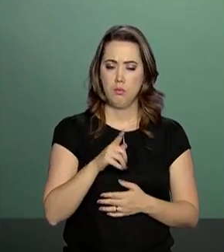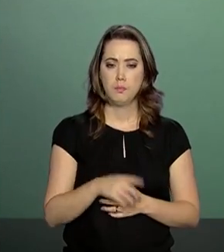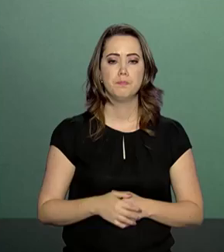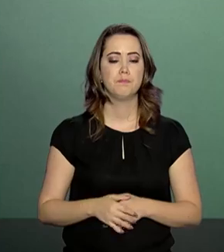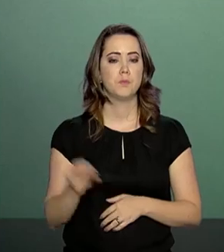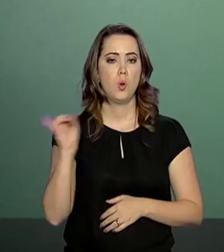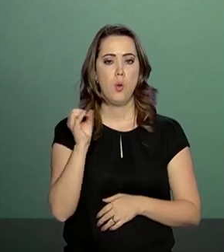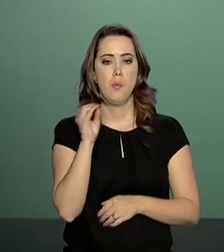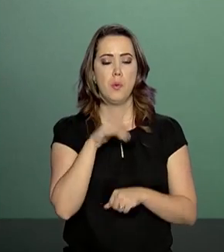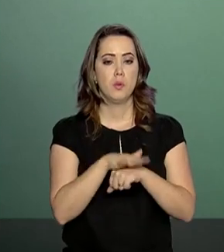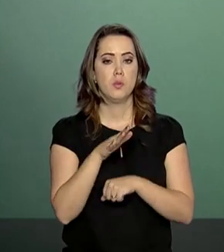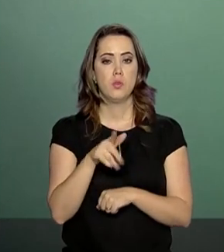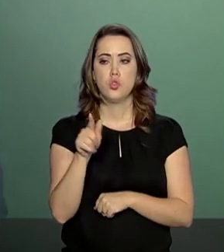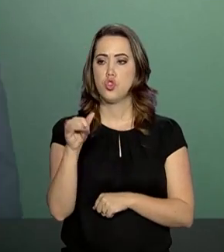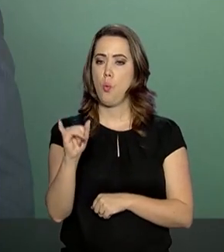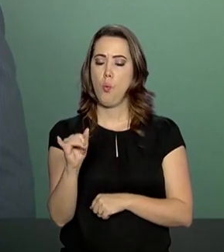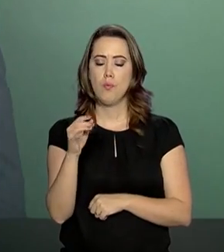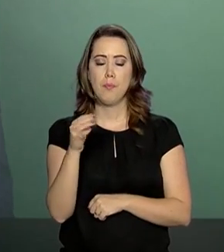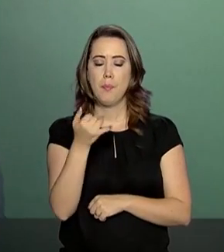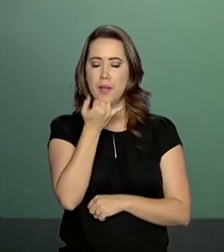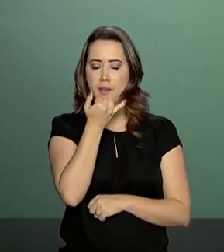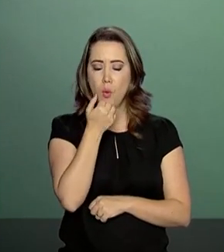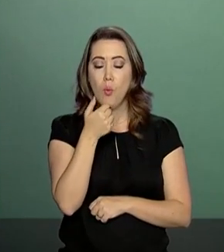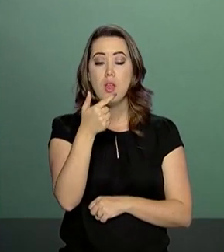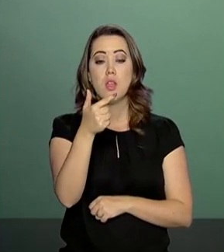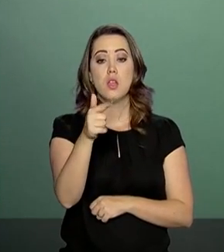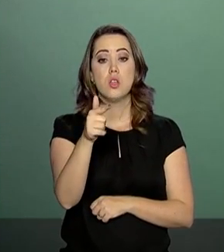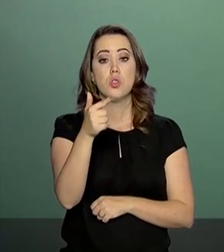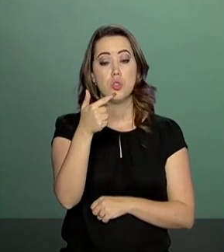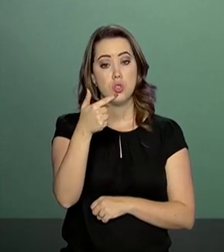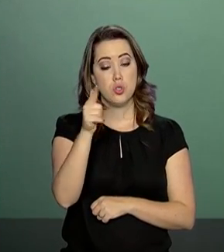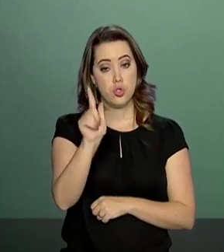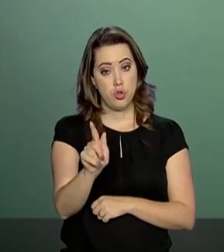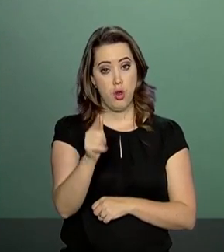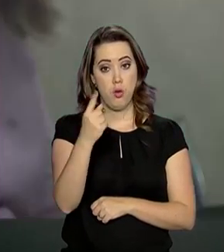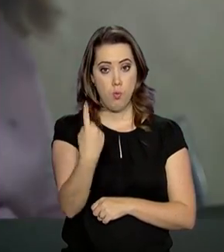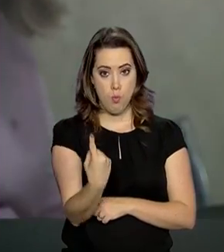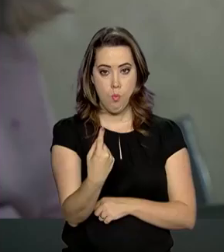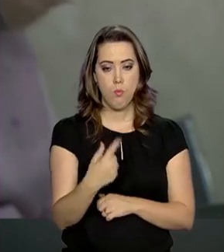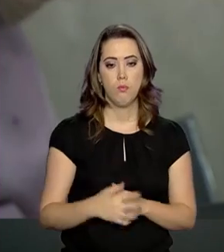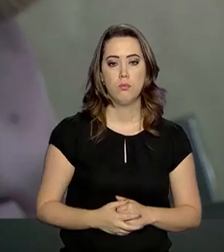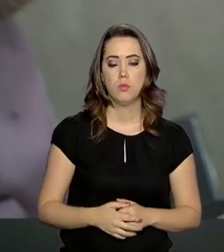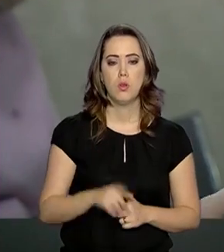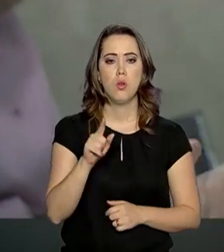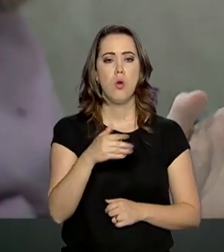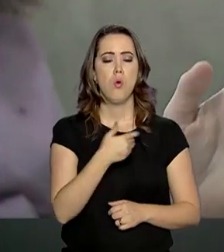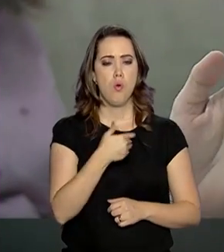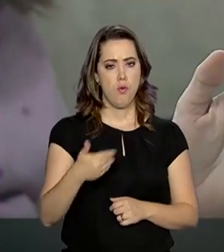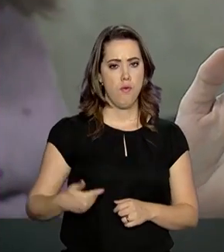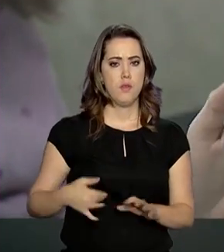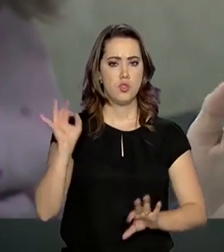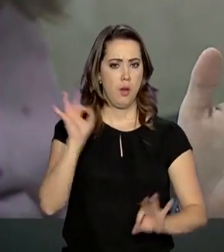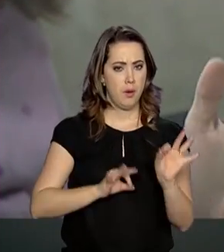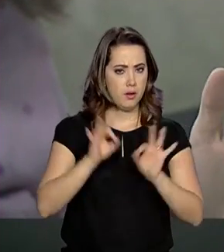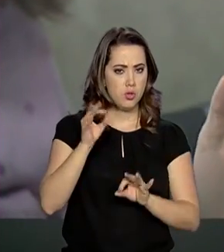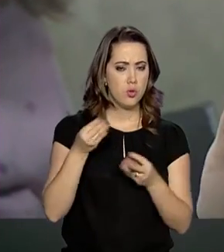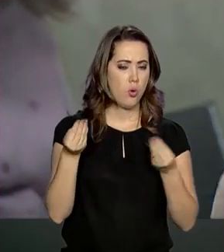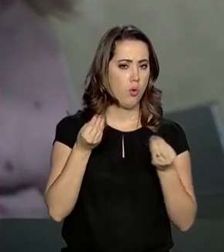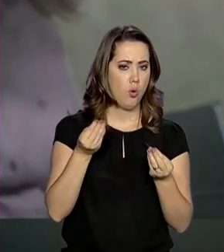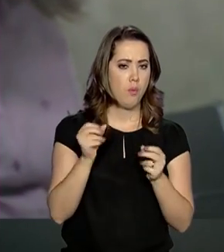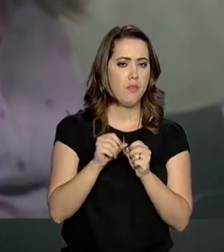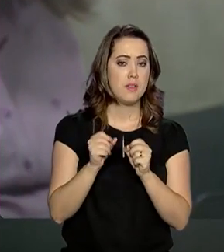Guilherme do G1 eh o governo já tem um planejamento do que fazer caso a fronteira seja fechada de